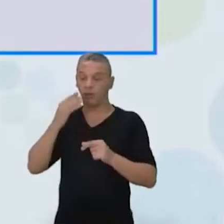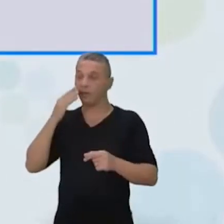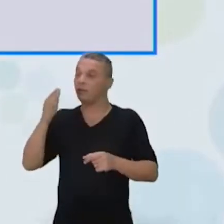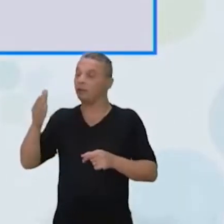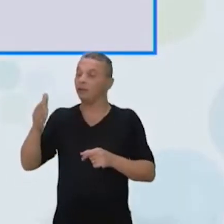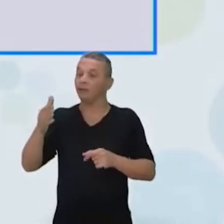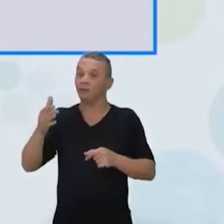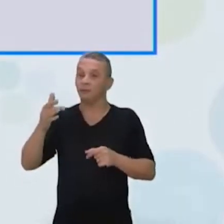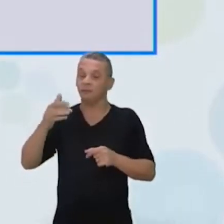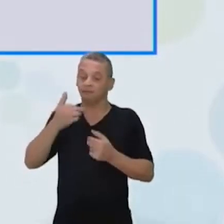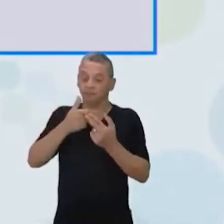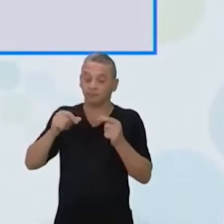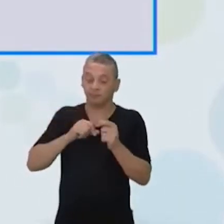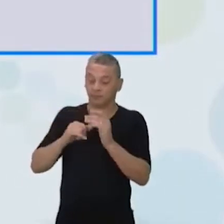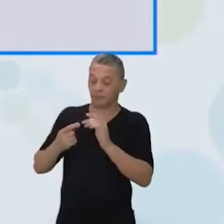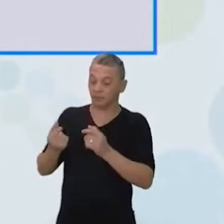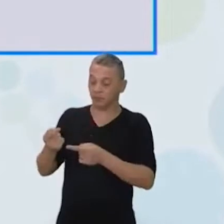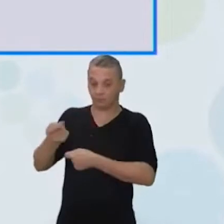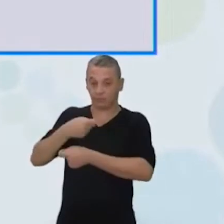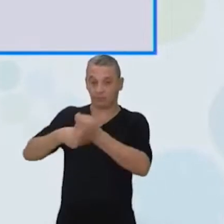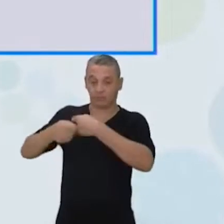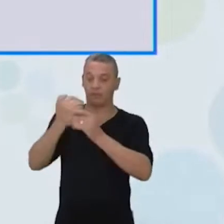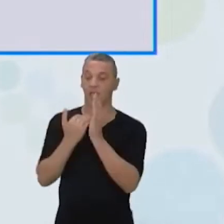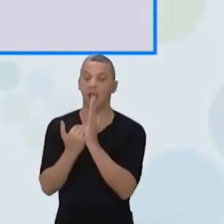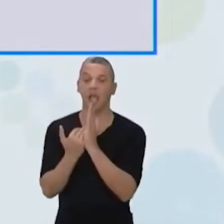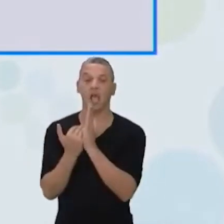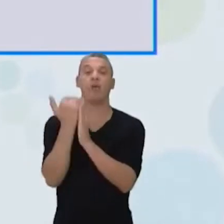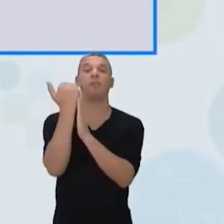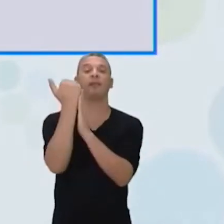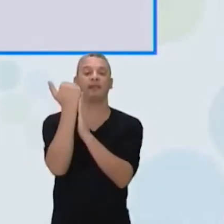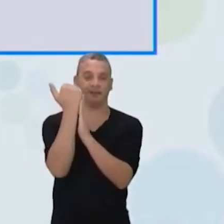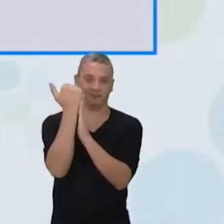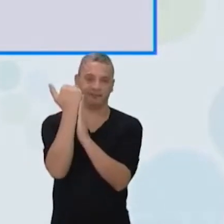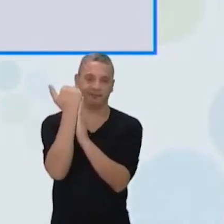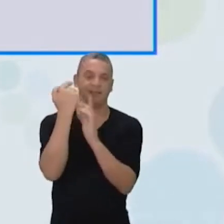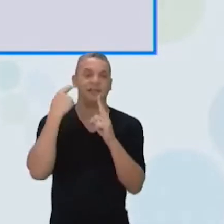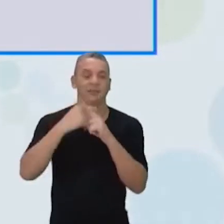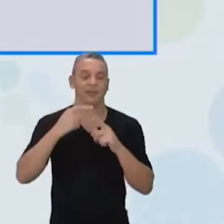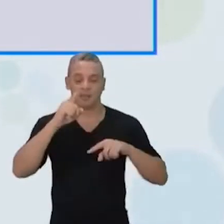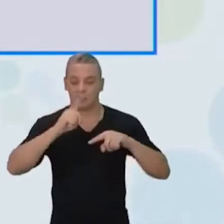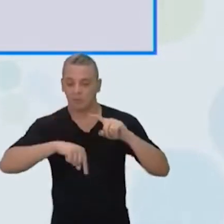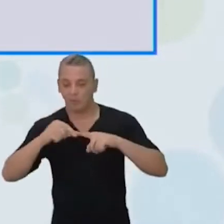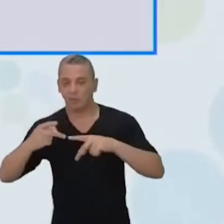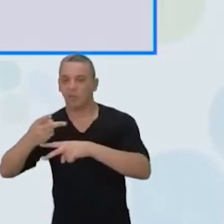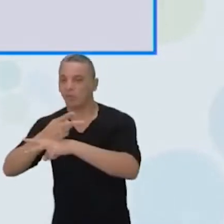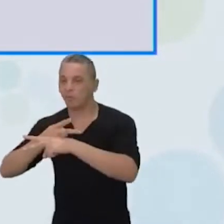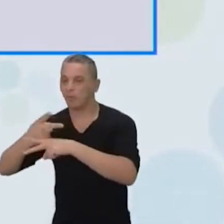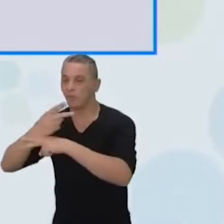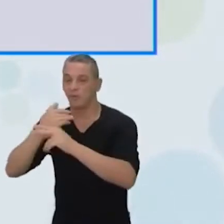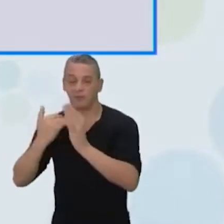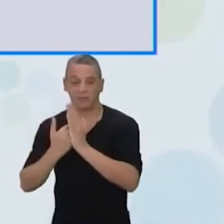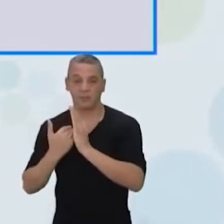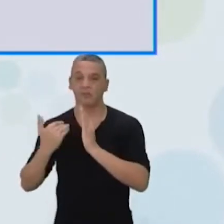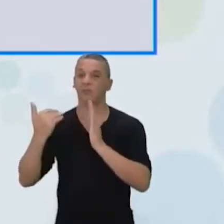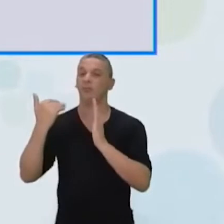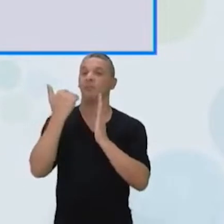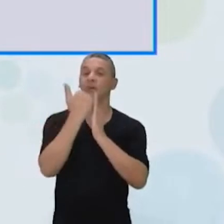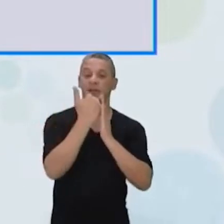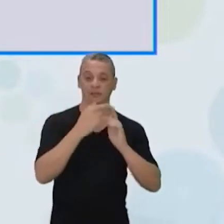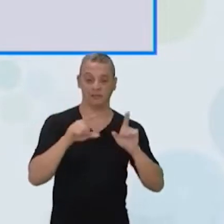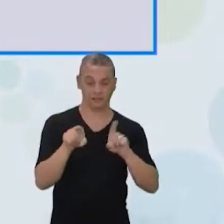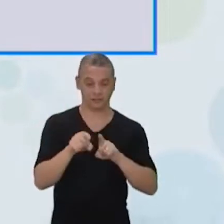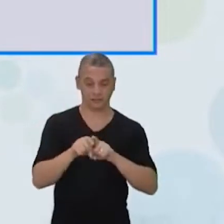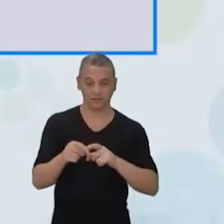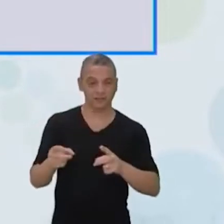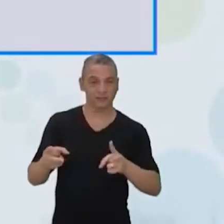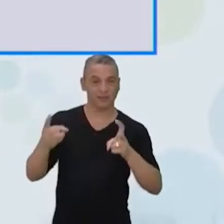Selic, uma vez que essa inflação, ou seja, essa procura demasiada por produtos e serviços, começa a subir também, tá certo? E aí